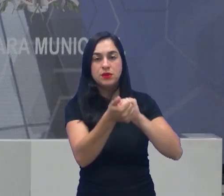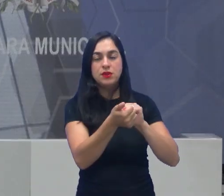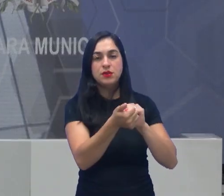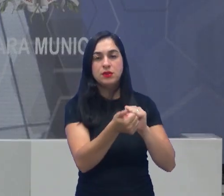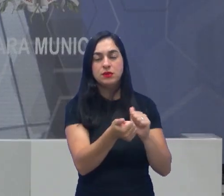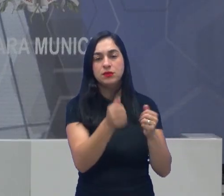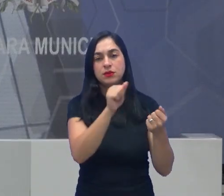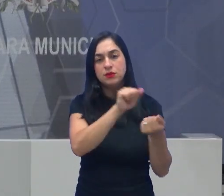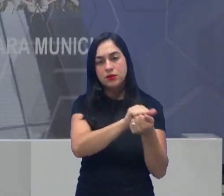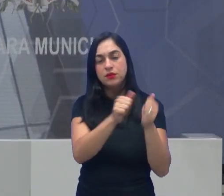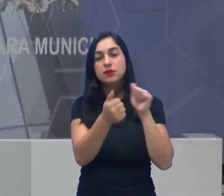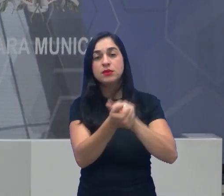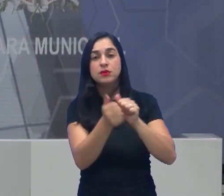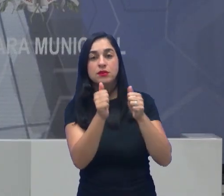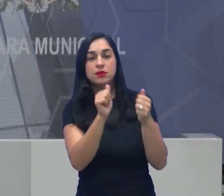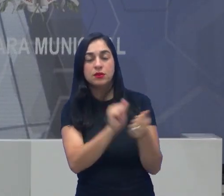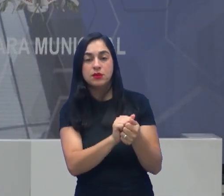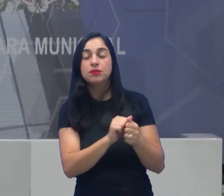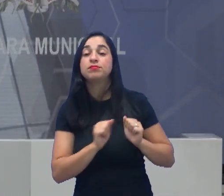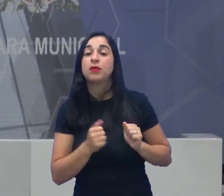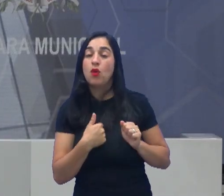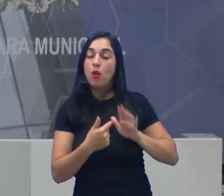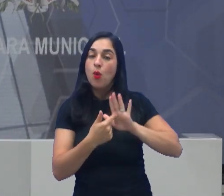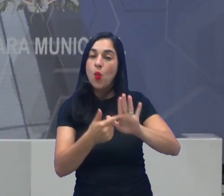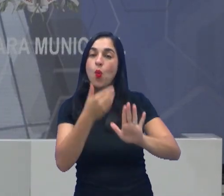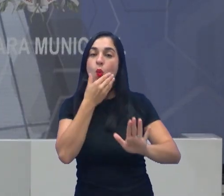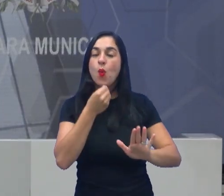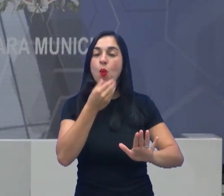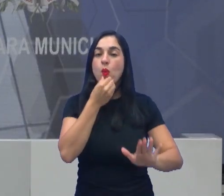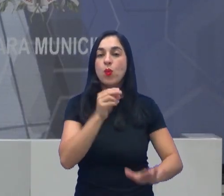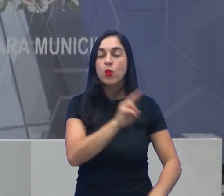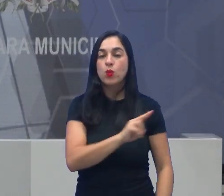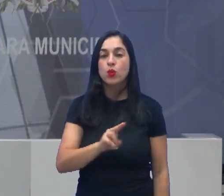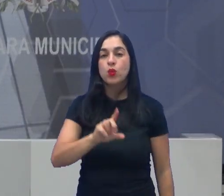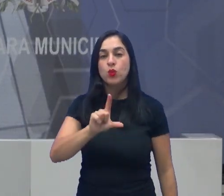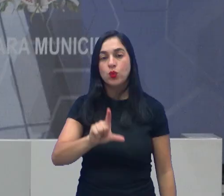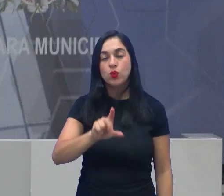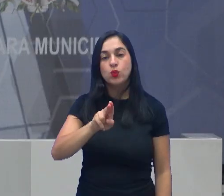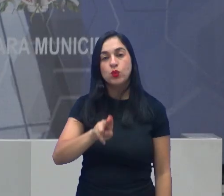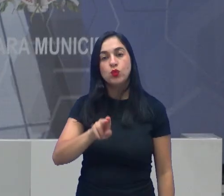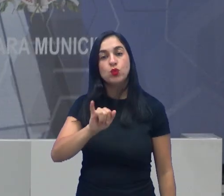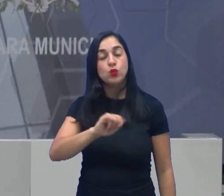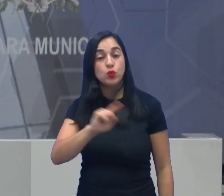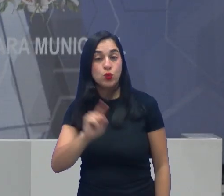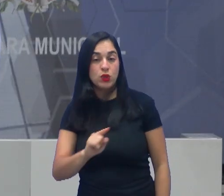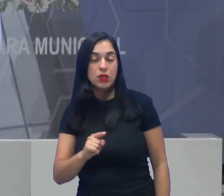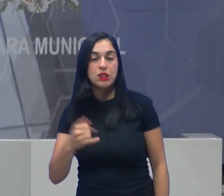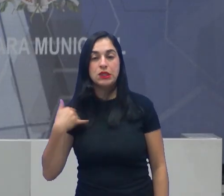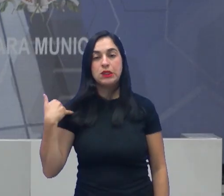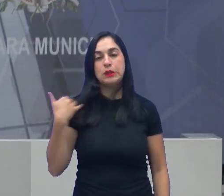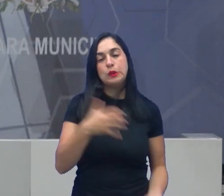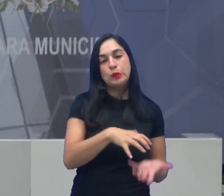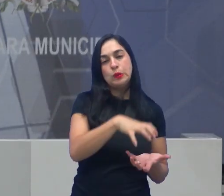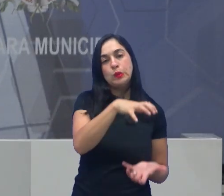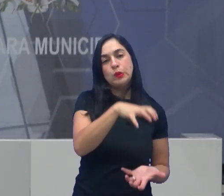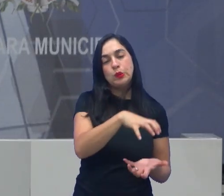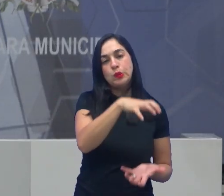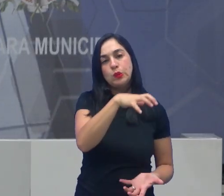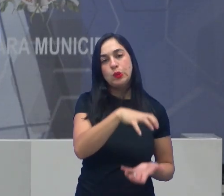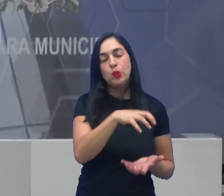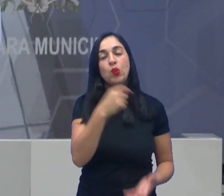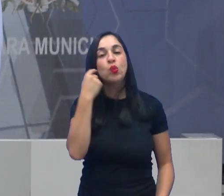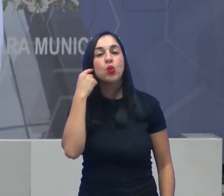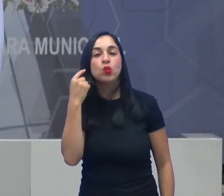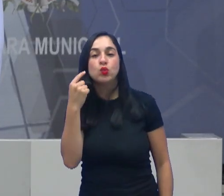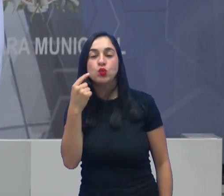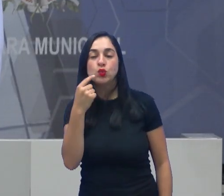mostrar agora a história do senhor Luiz, idoso, sem as 2 pernas, surdo.